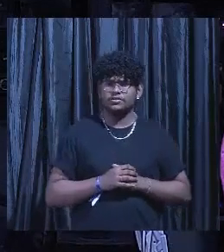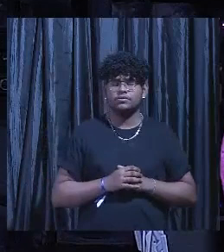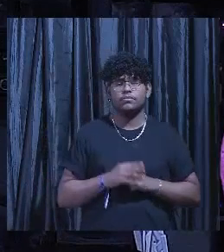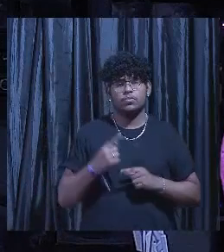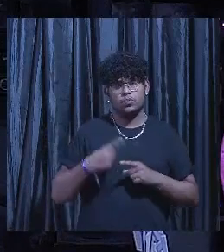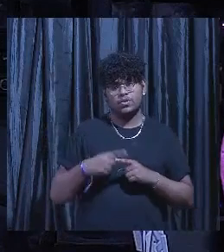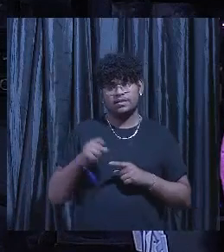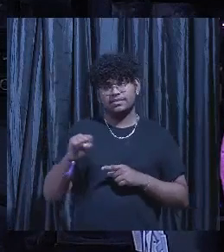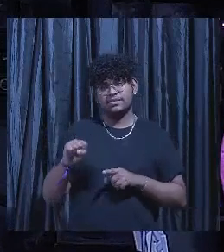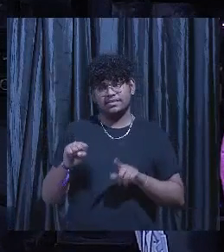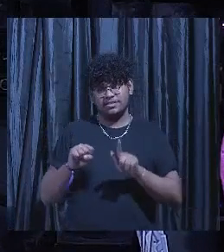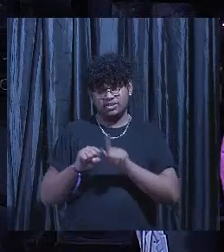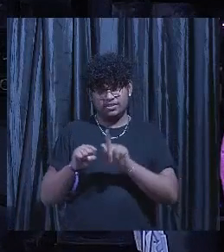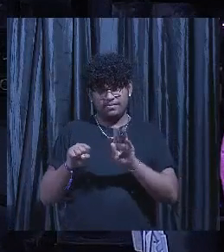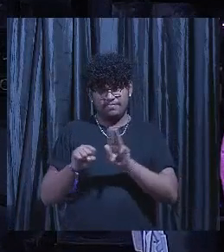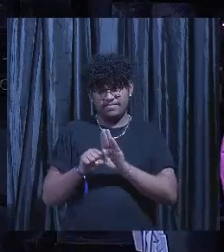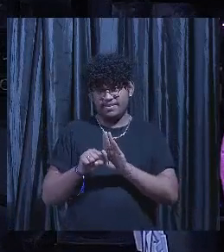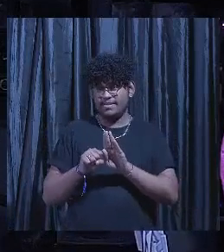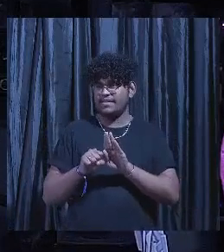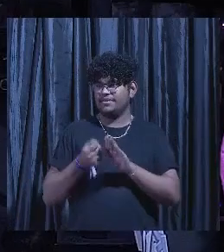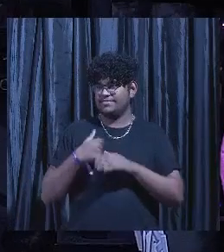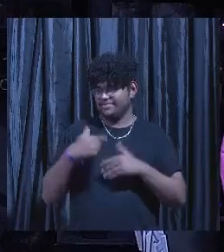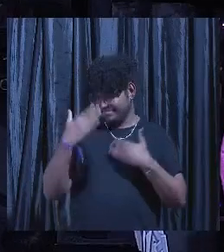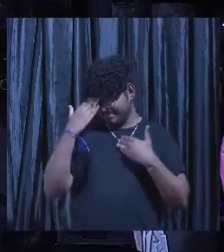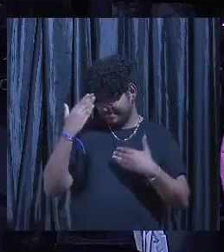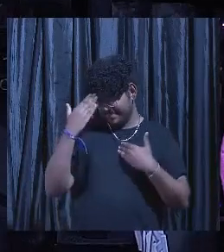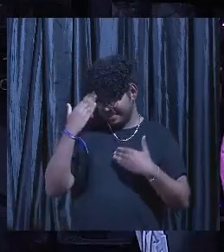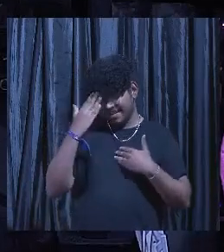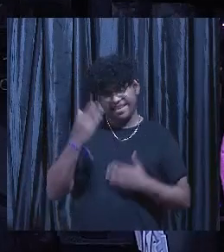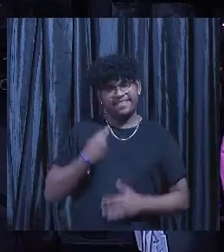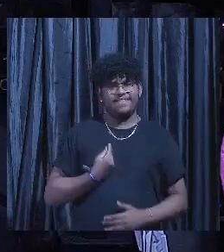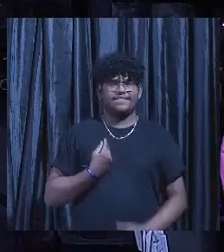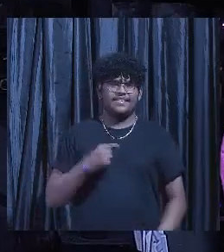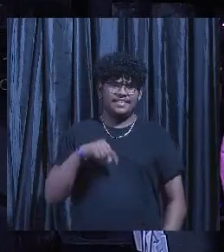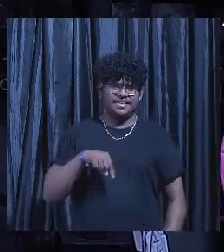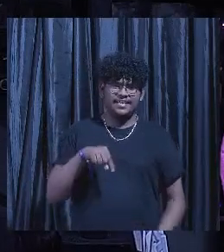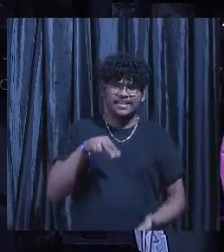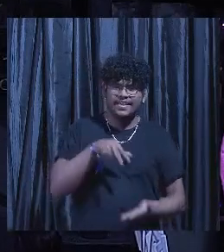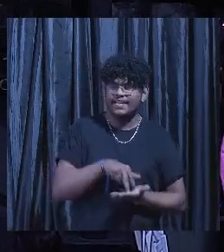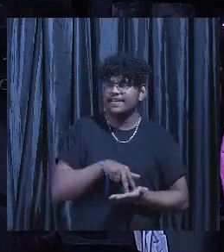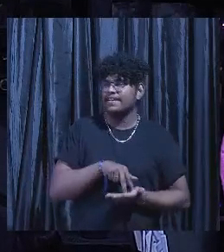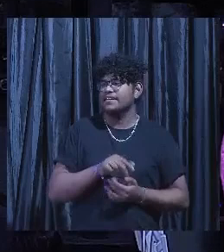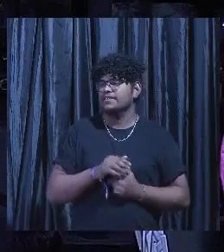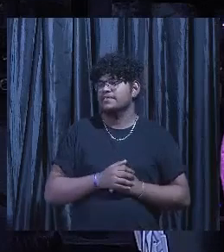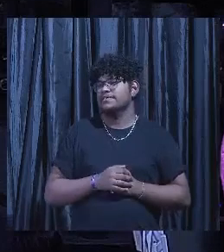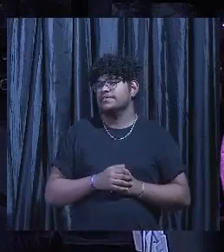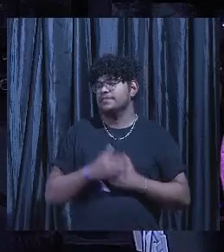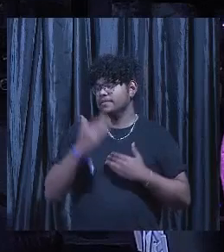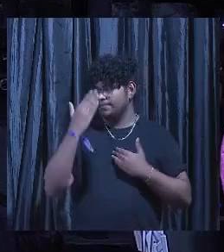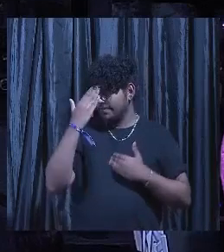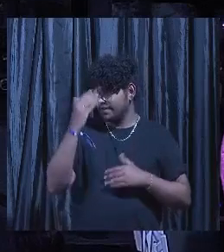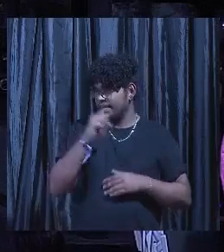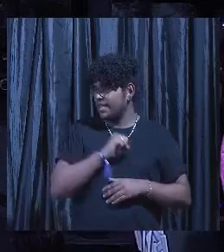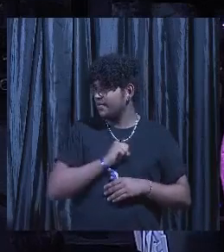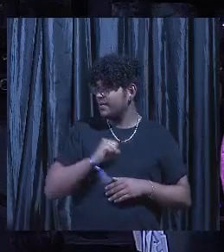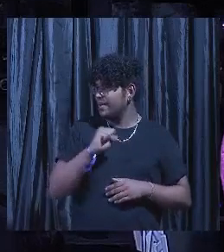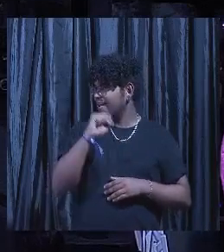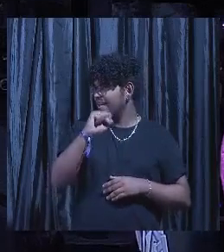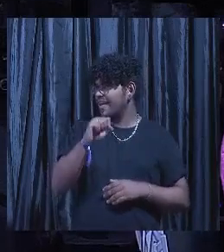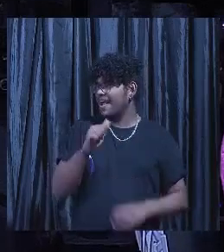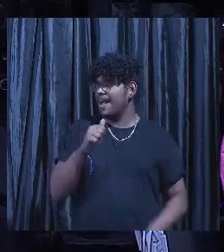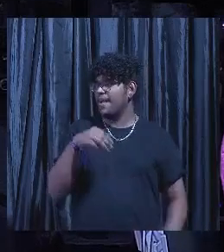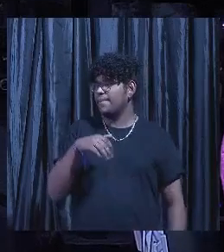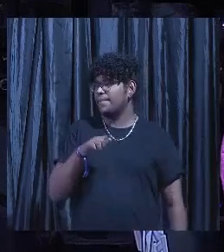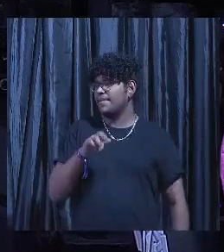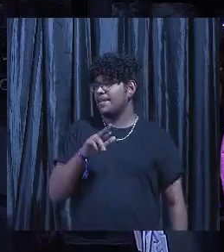do Social Good, que inclusive agradeço muito, estou muito feliz de estar aqui, quero agradecer também o Capitão Américo, que